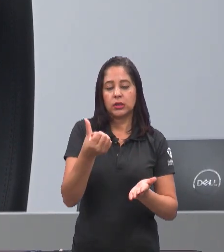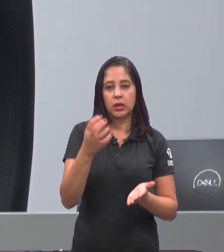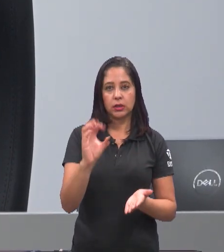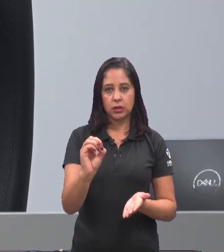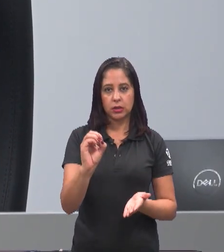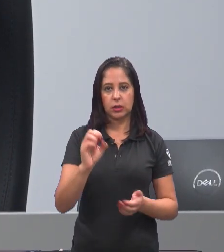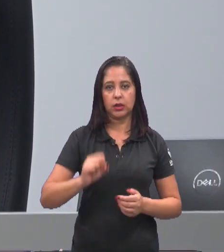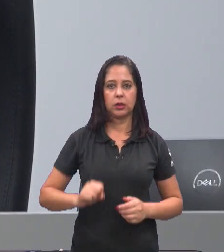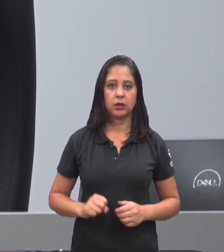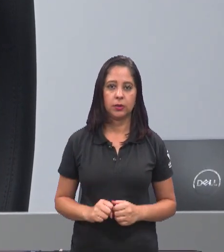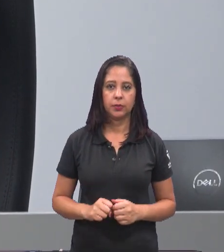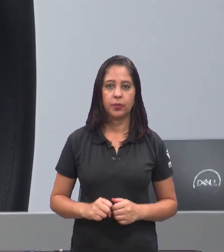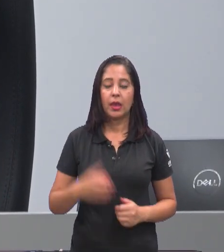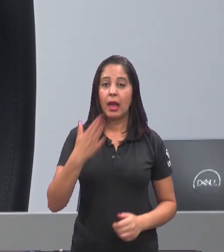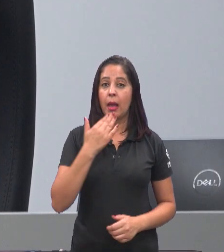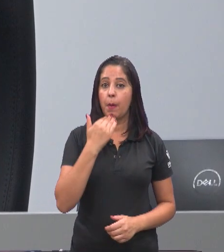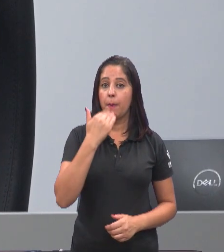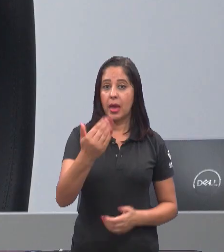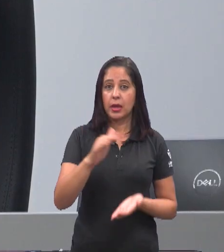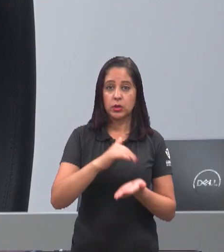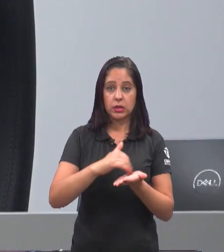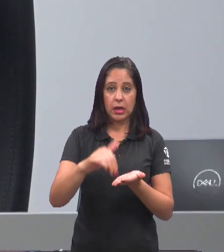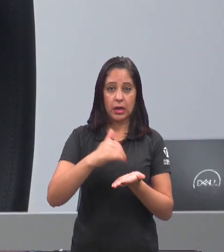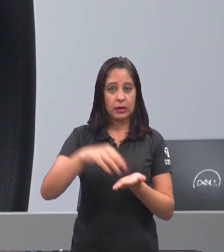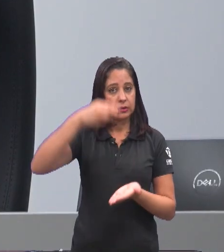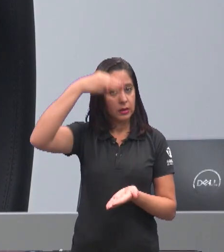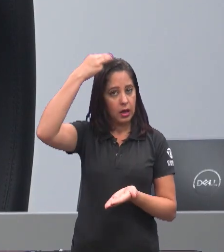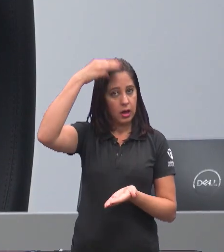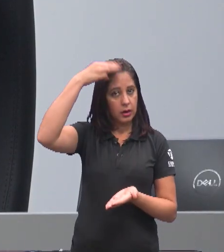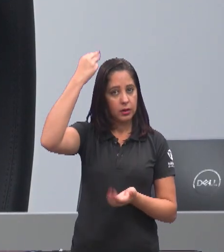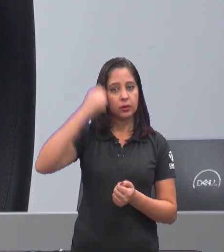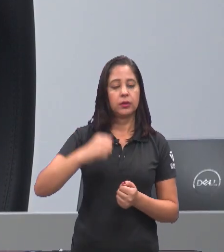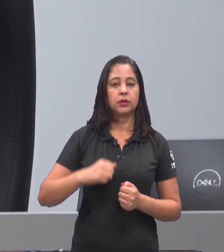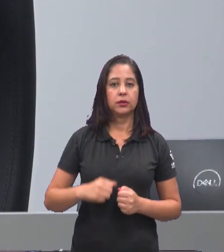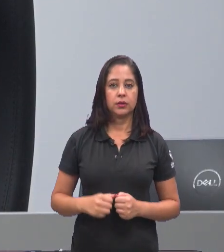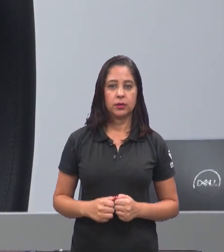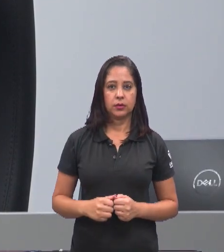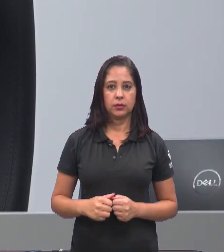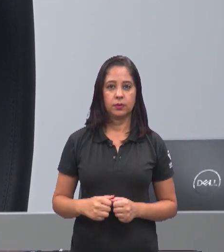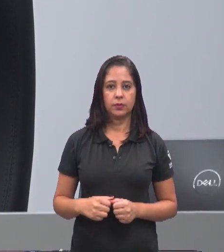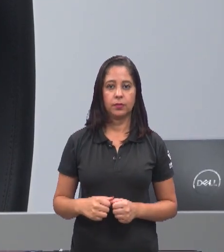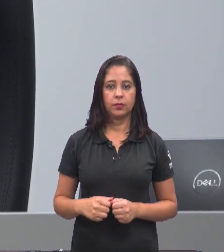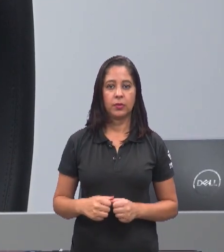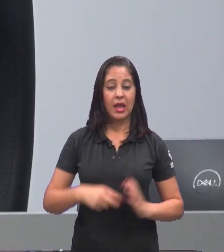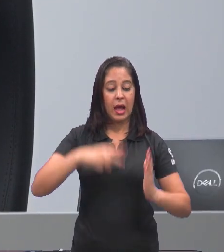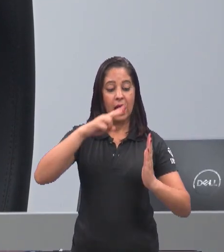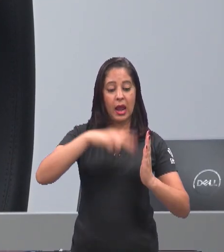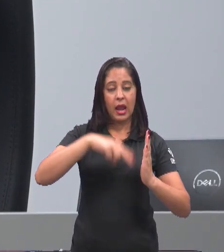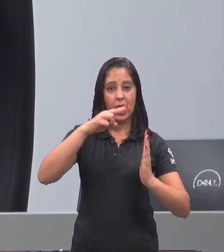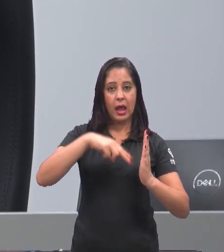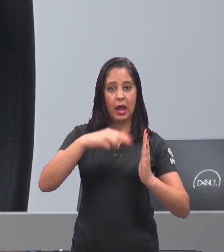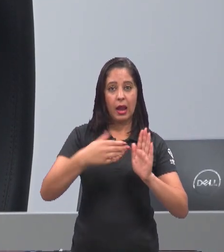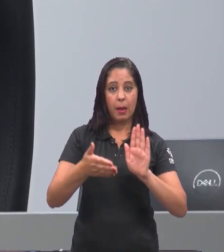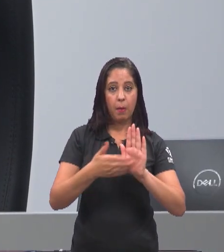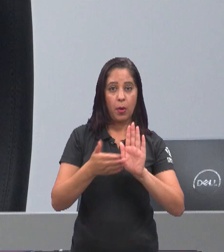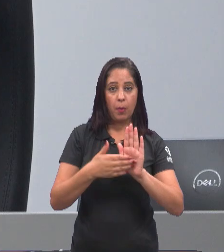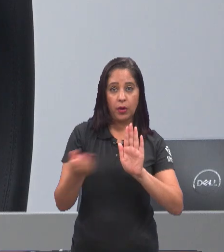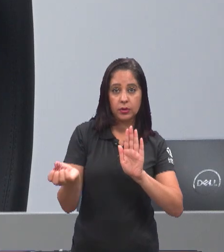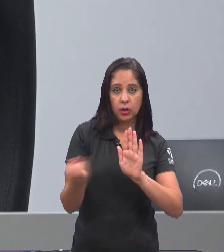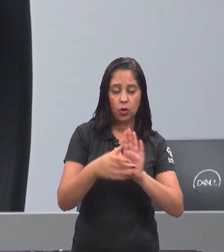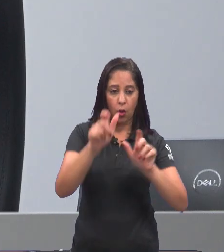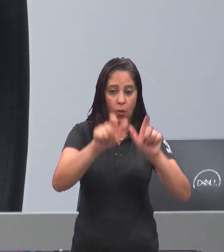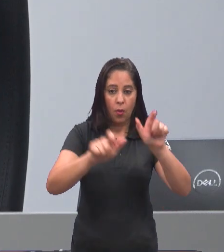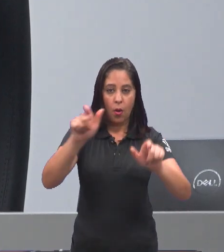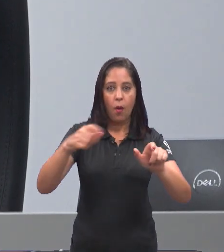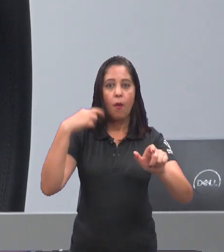Peço ao secretário, vereador Milton Vieira Filho, que faça a leitura das novas proposituras para a